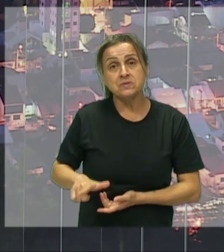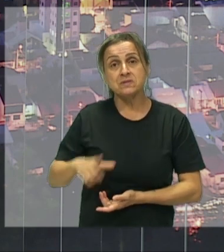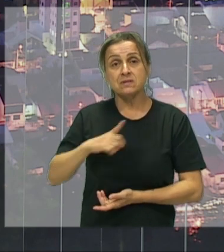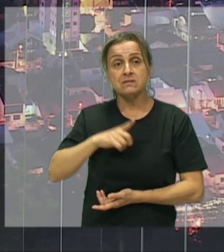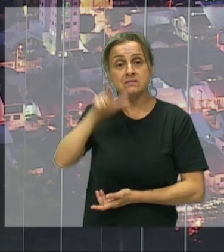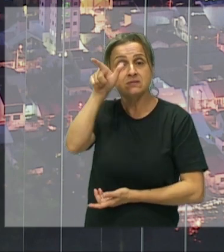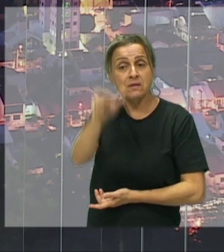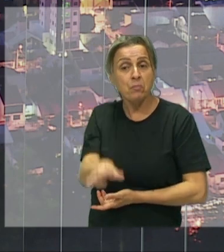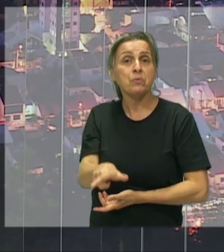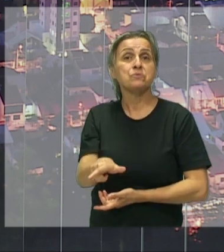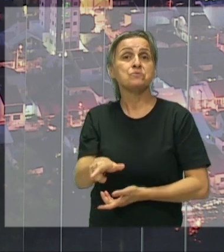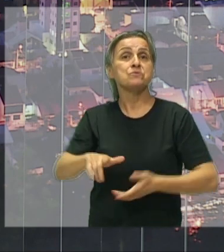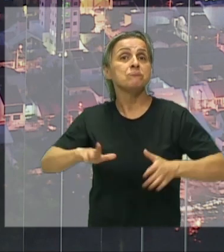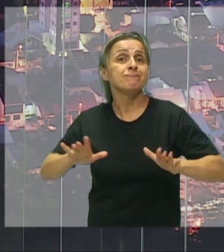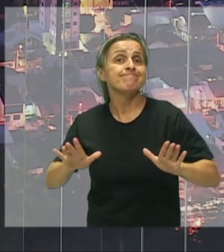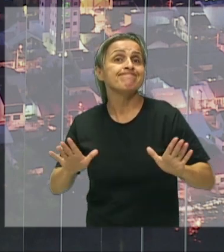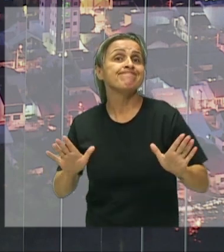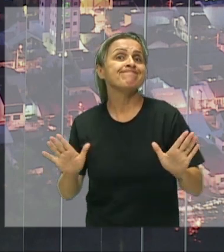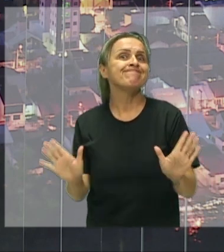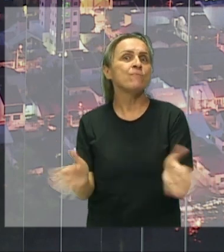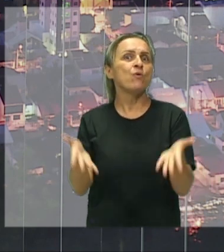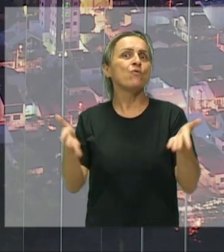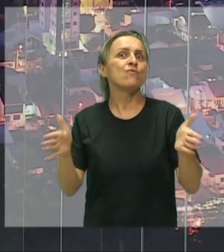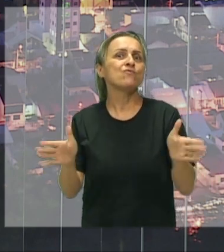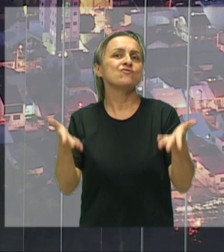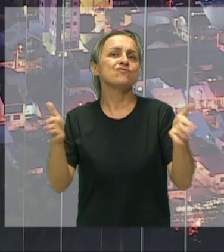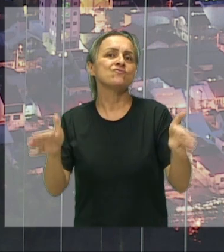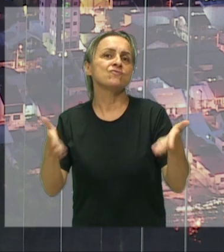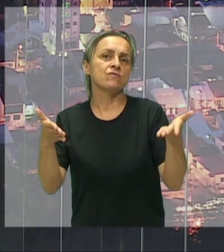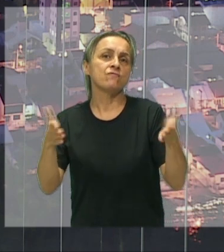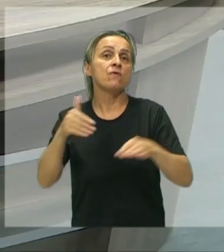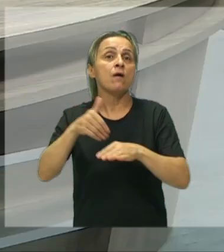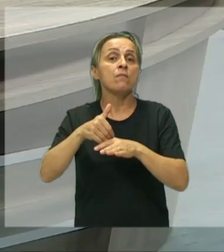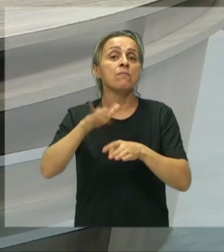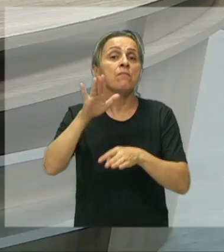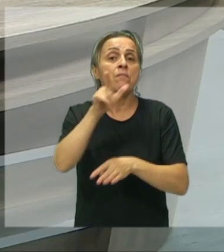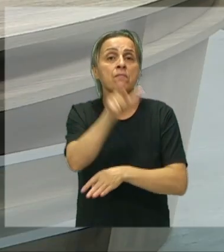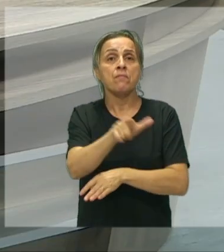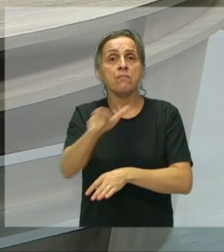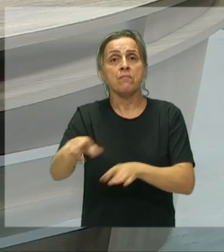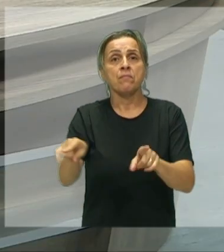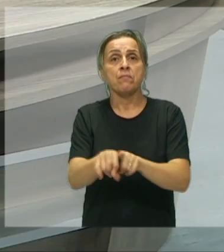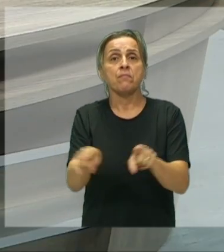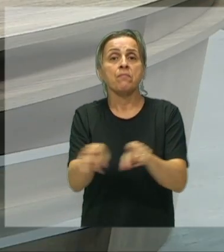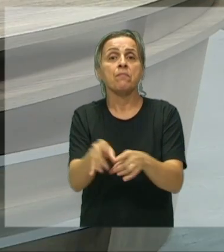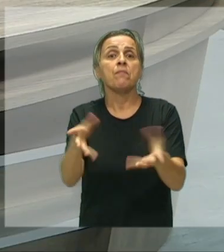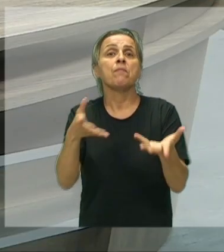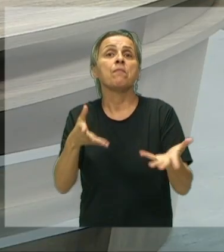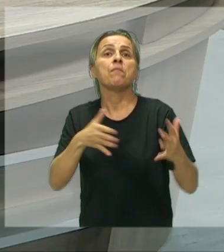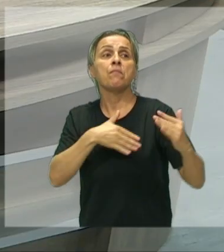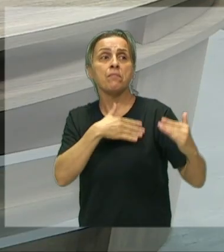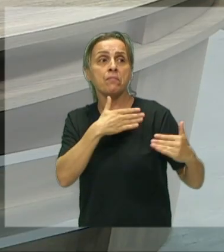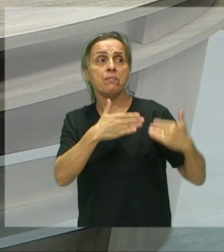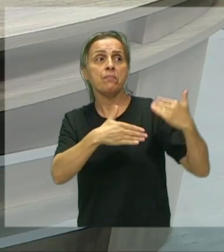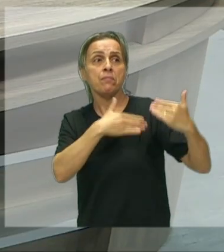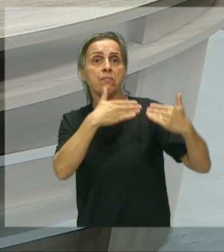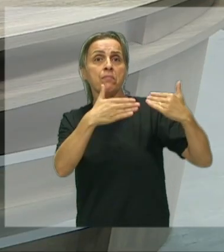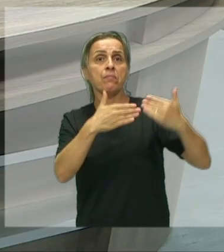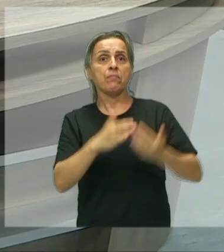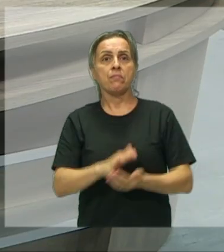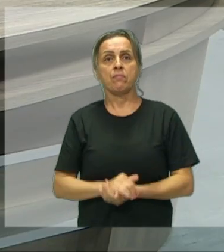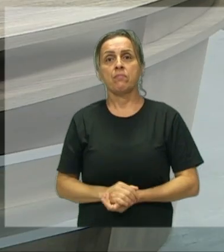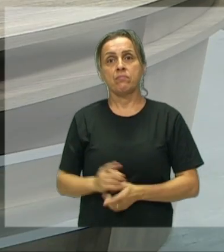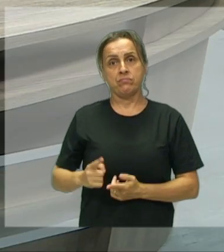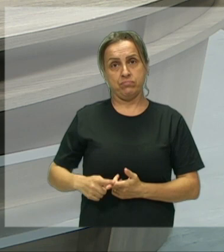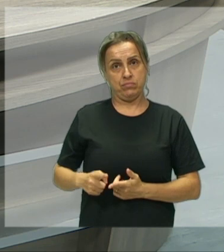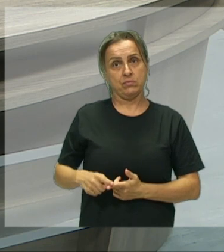motivar outras pessoas a quererem também, né, ascender. Porque é complicado. O senhor